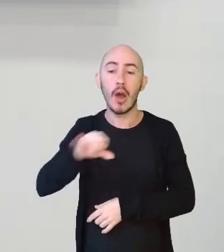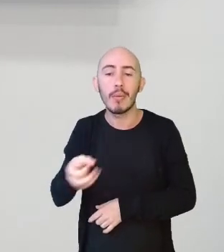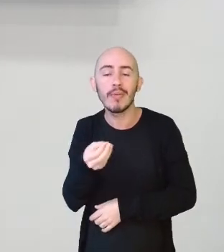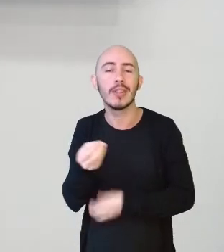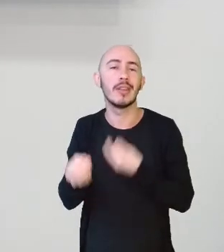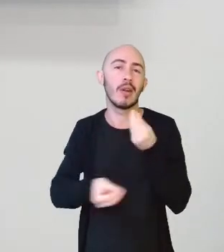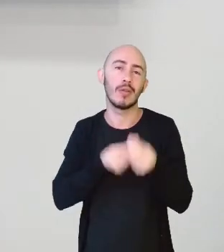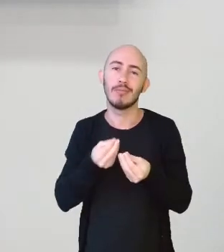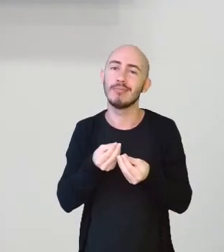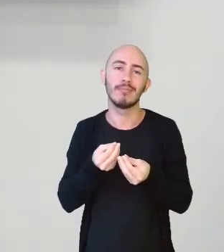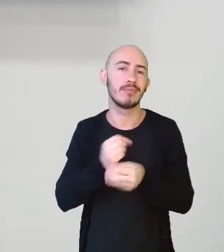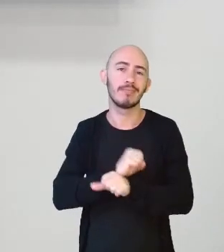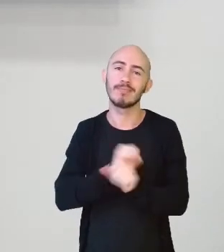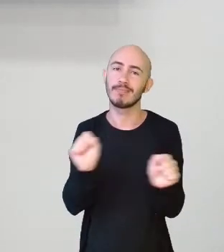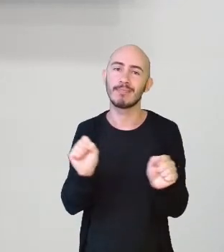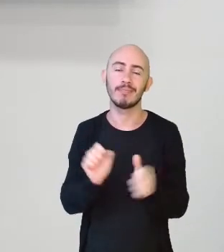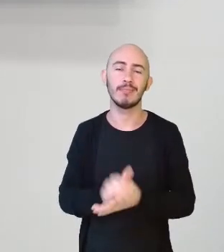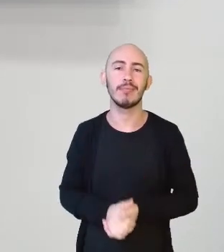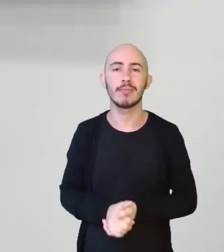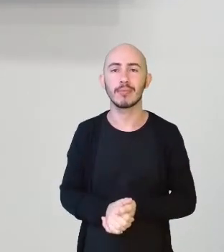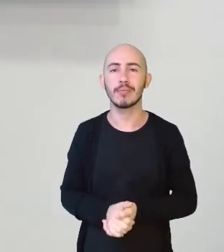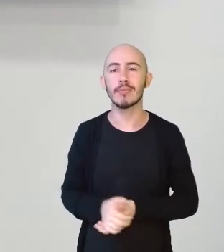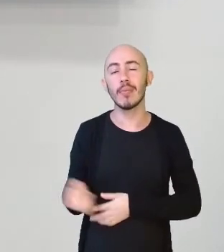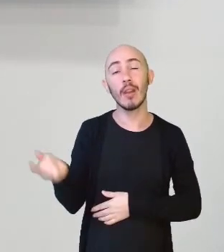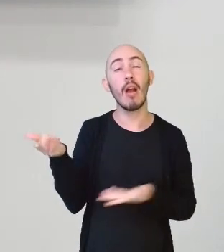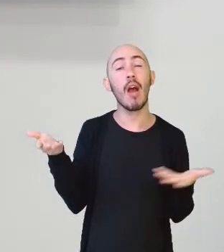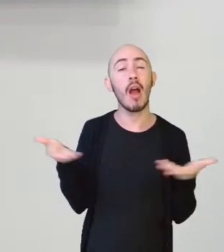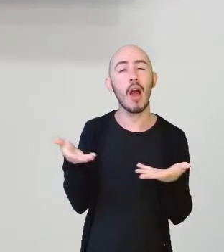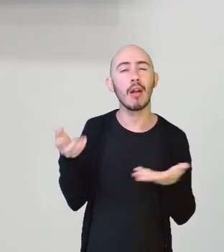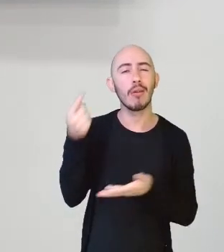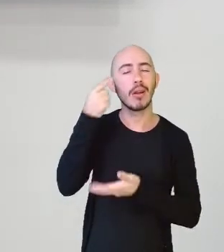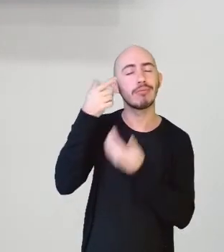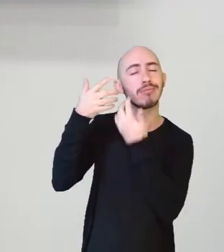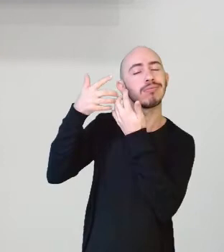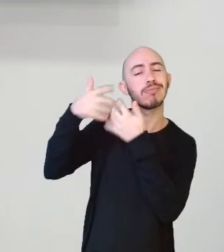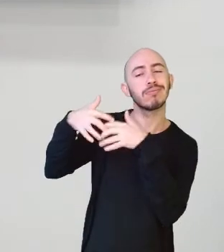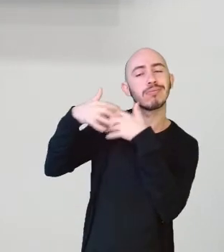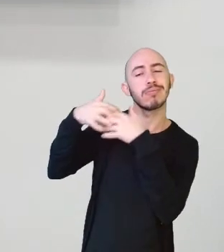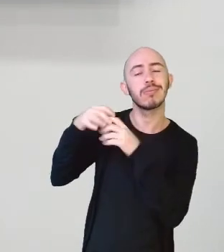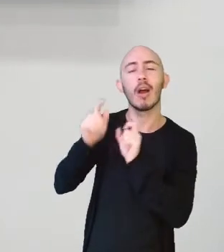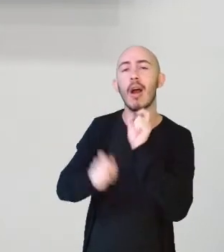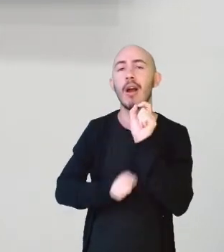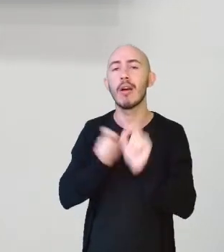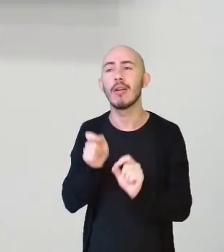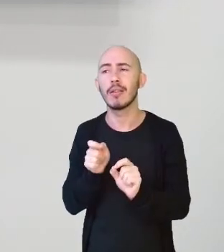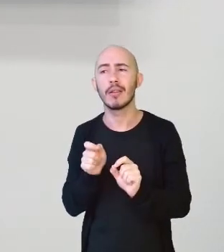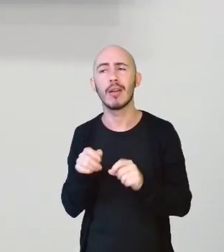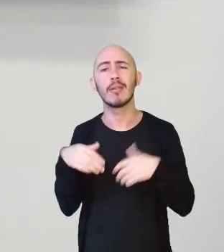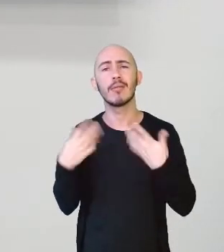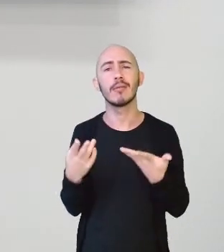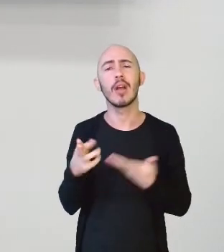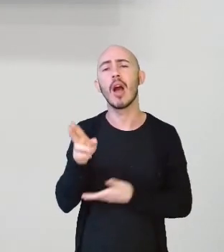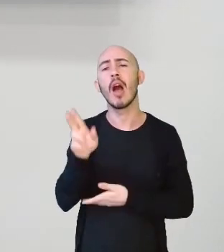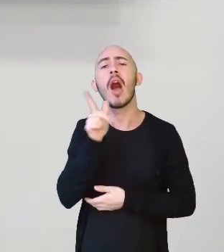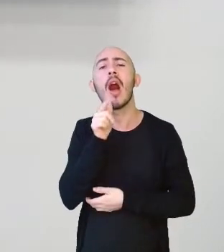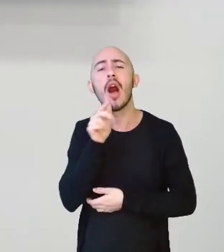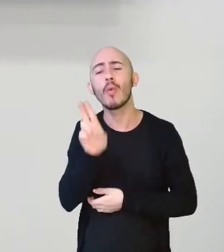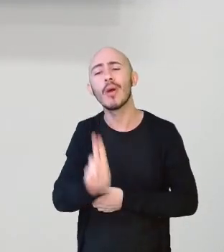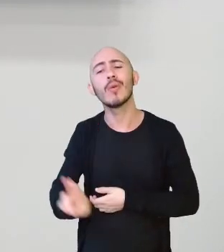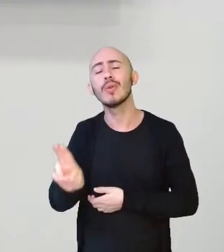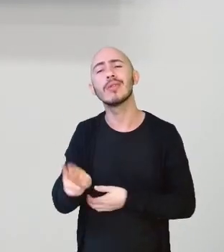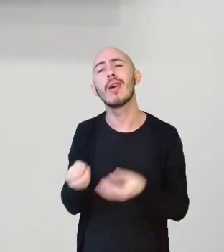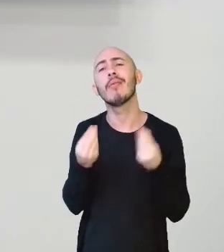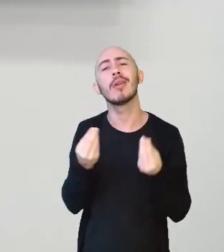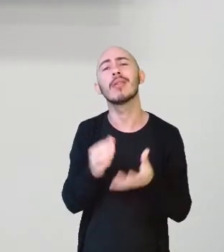lazer. Agora, vamos dar uma pensadinha, vamos puxar pela mente. Para que é que a gente usa água? Tem